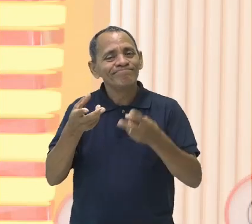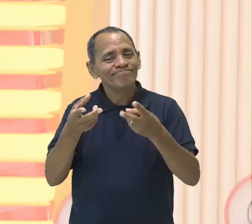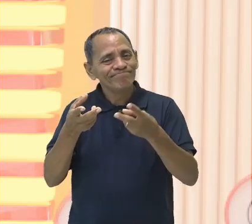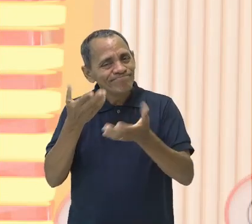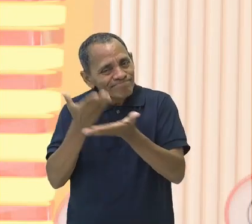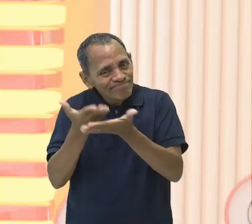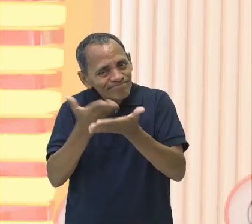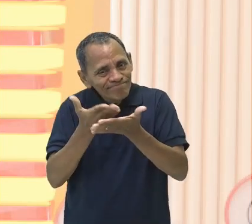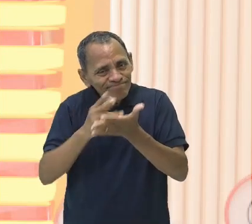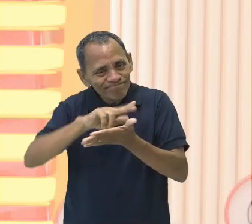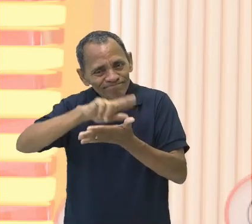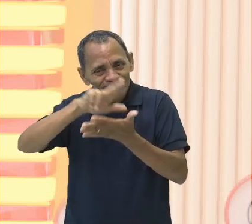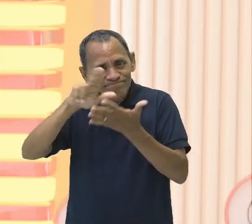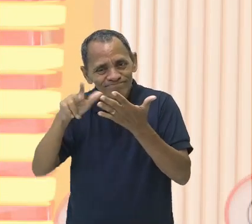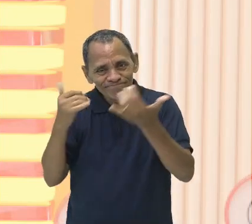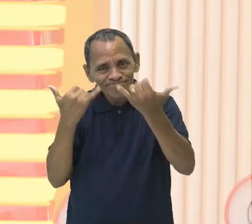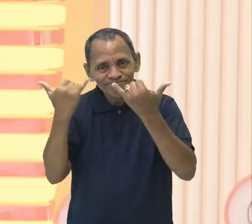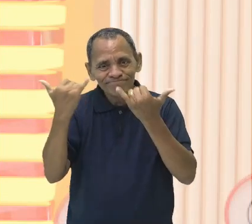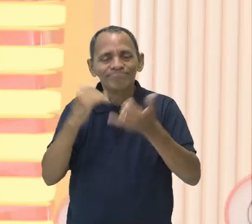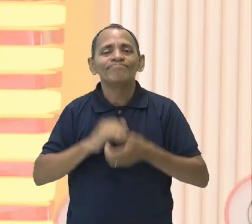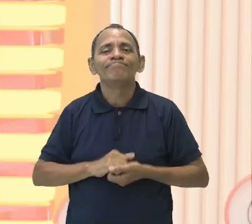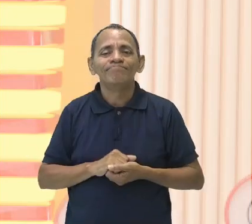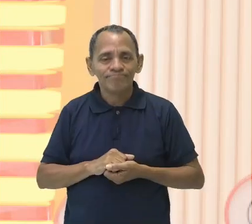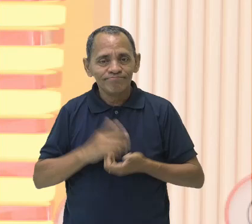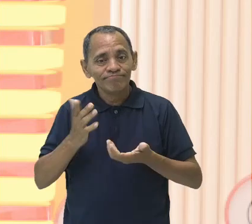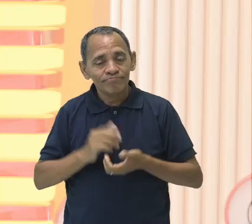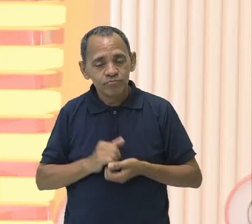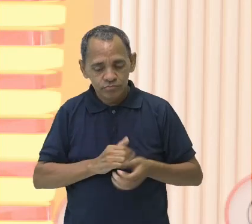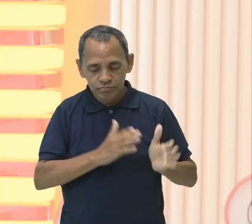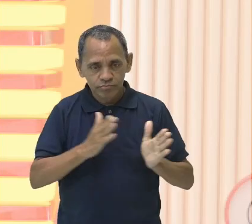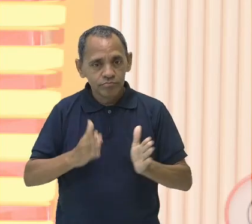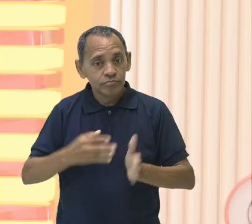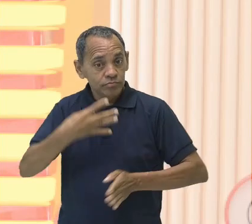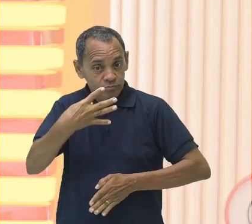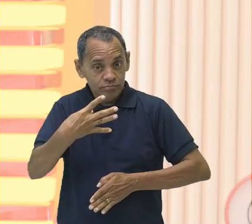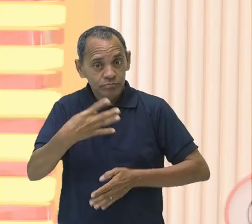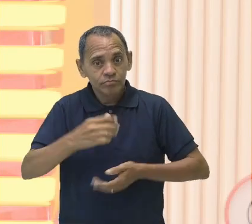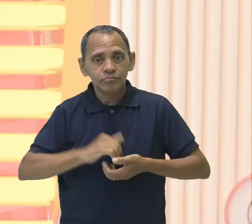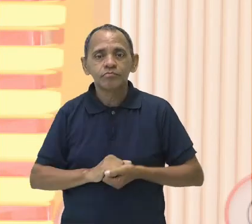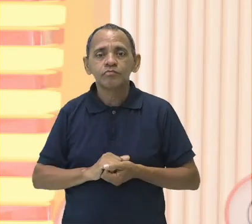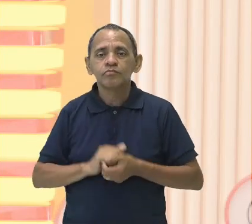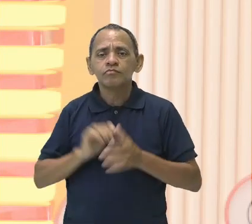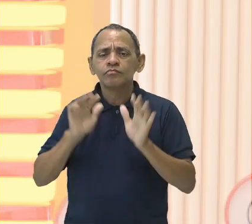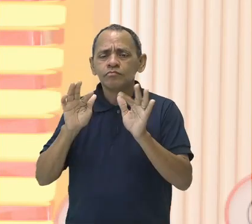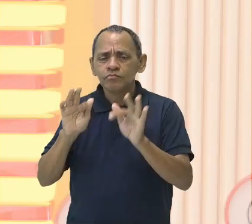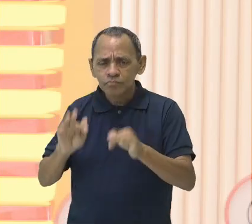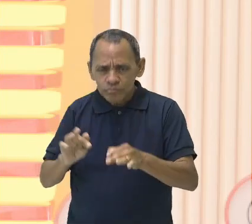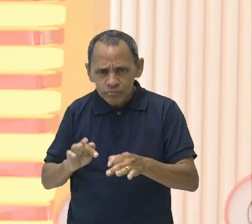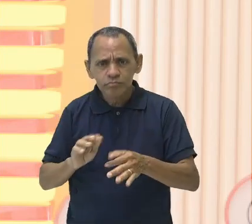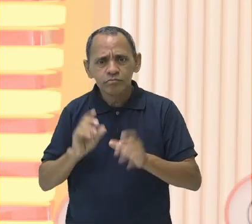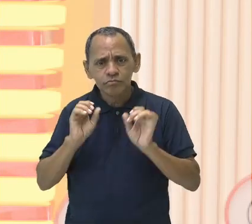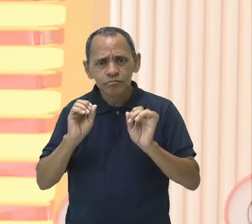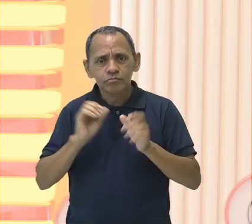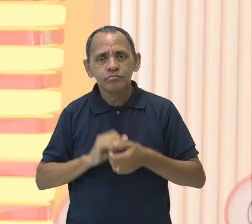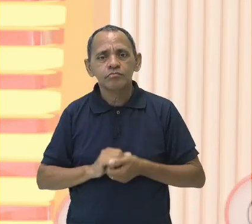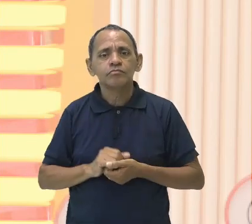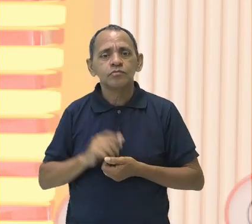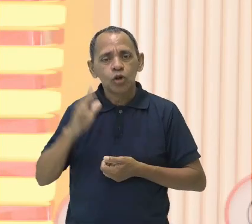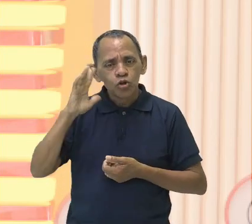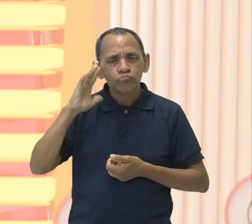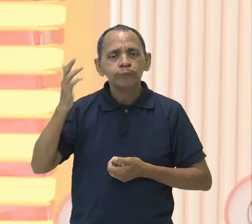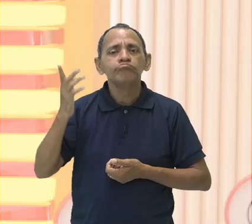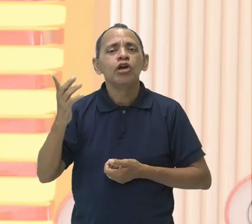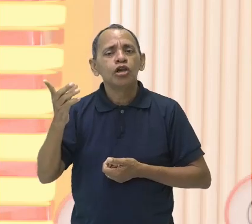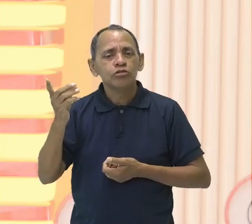Essa unidade 4, né, a gente está finalizando esse entendimento sobre situações relacionadas ao dia a dia, relacionadas aí a